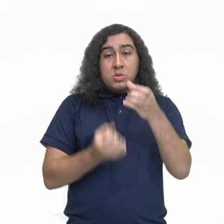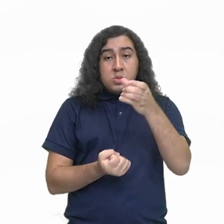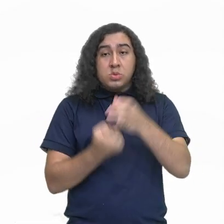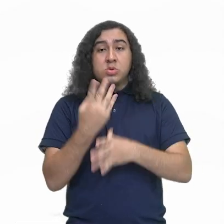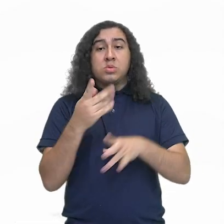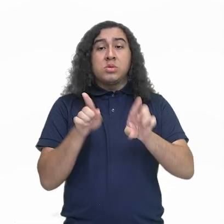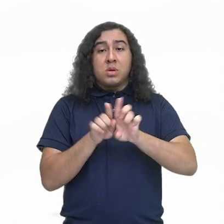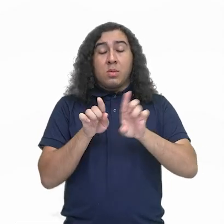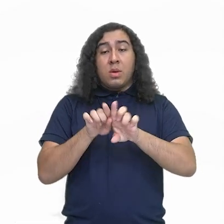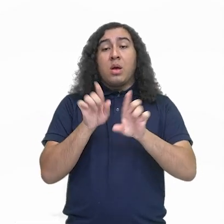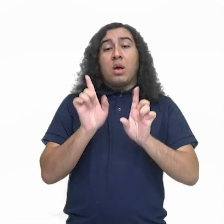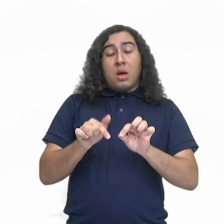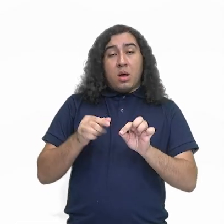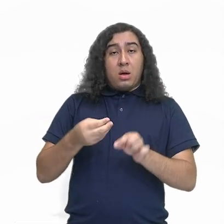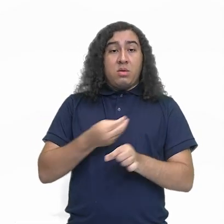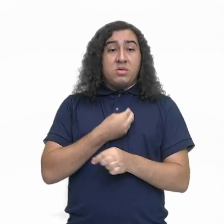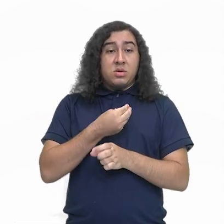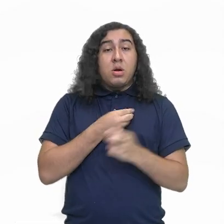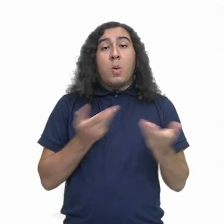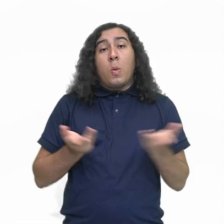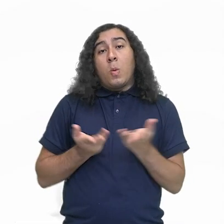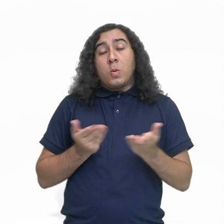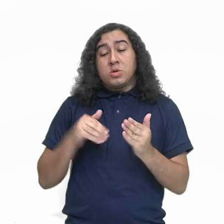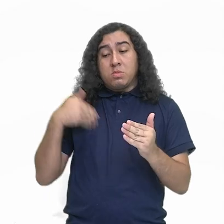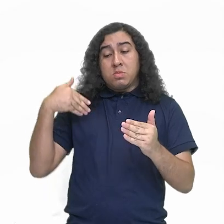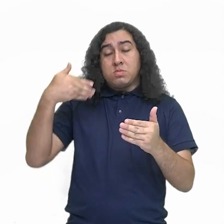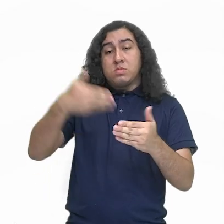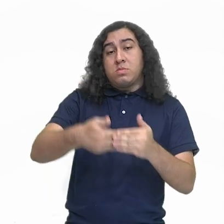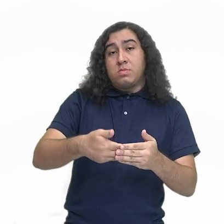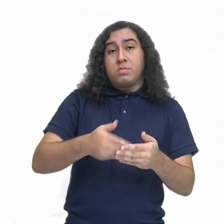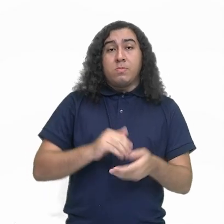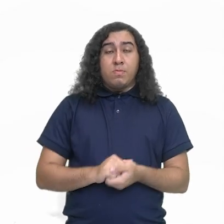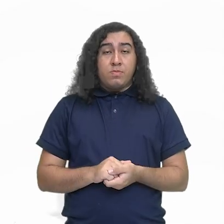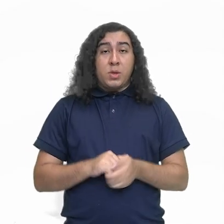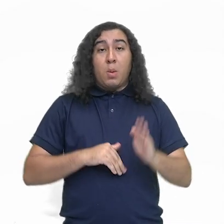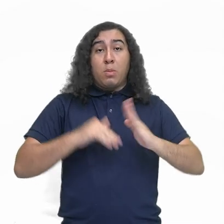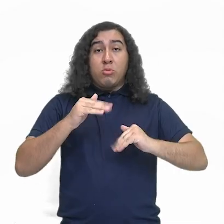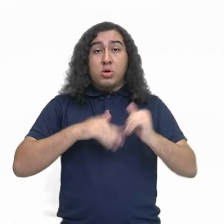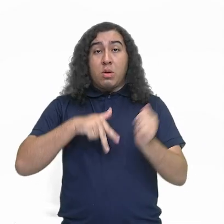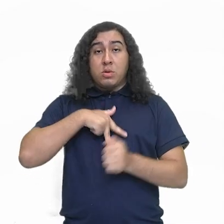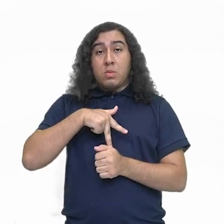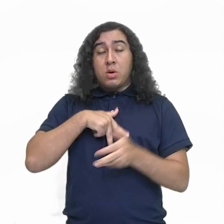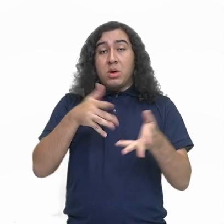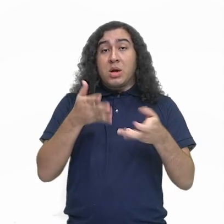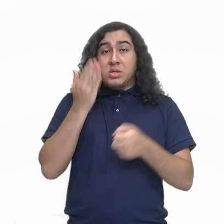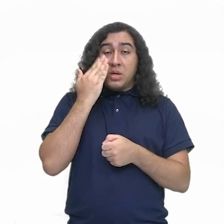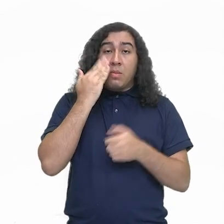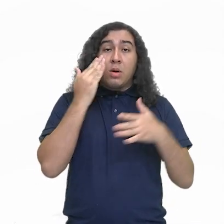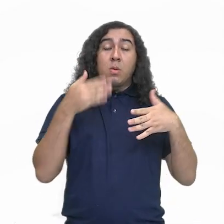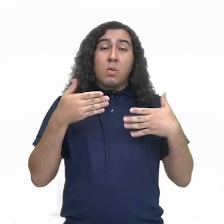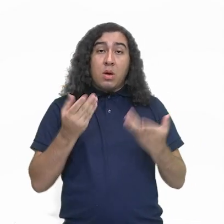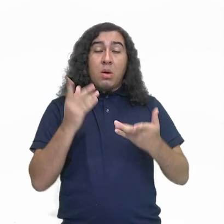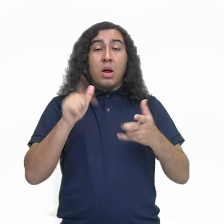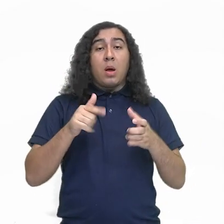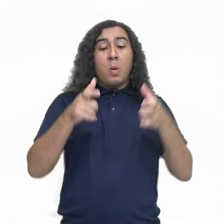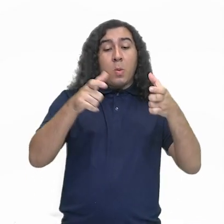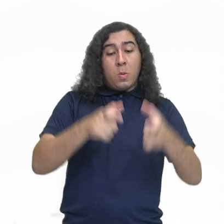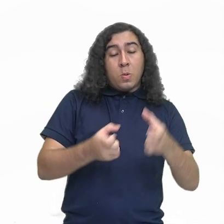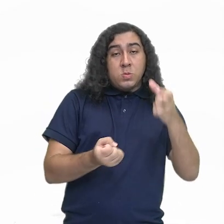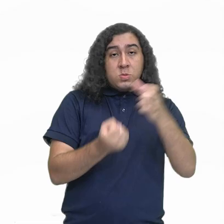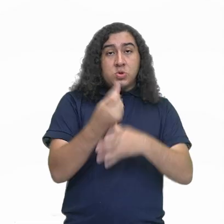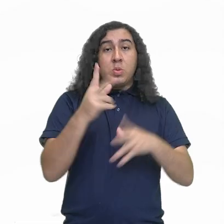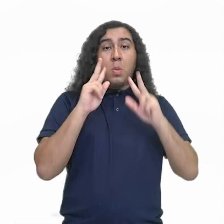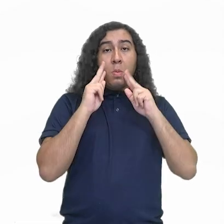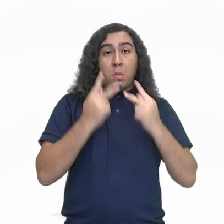o que ele é. Portanto, o antropólogo busca as raízes do ser humano, estabelecendo, como, por